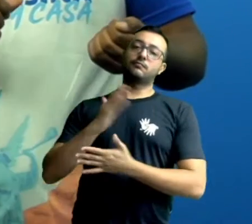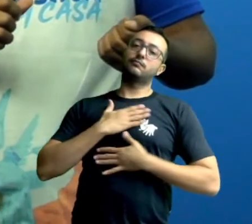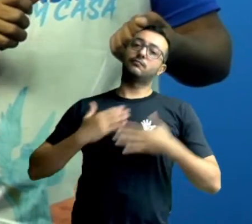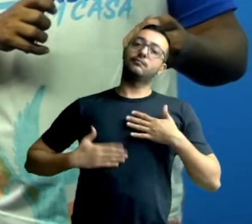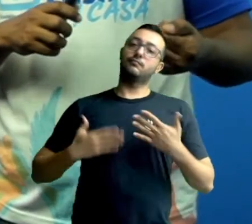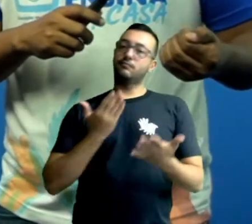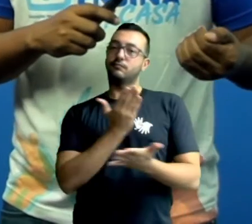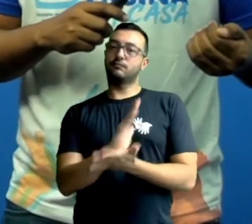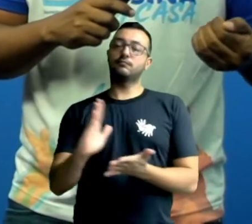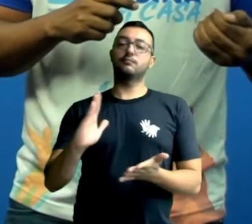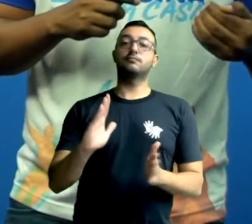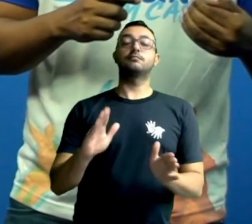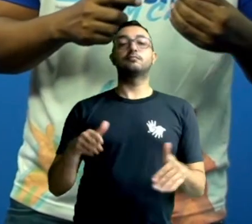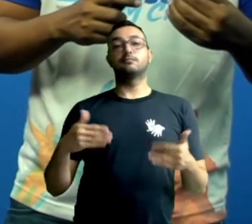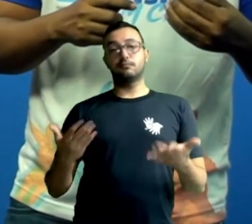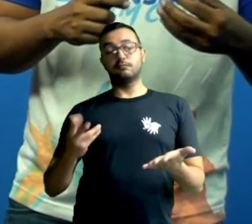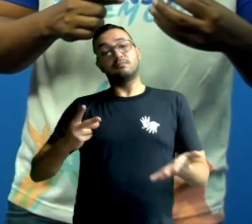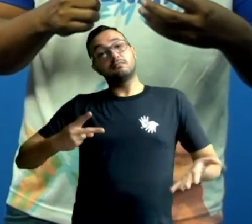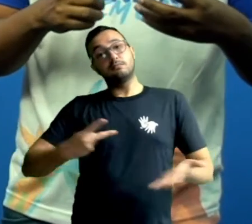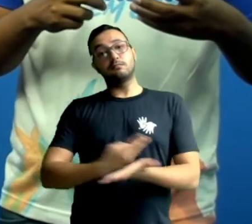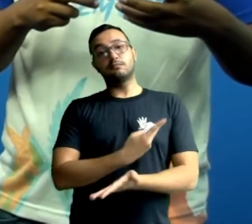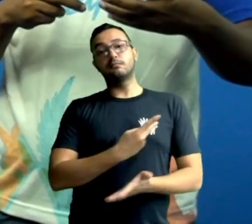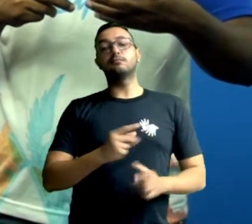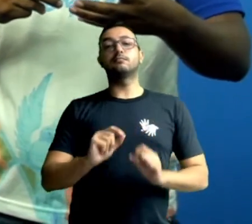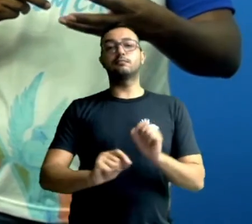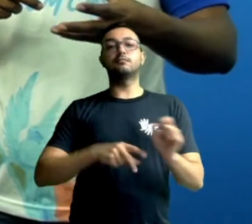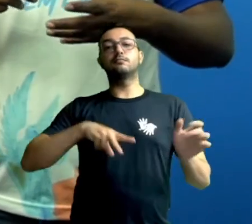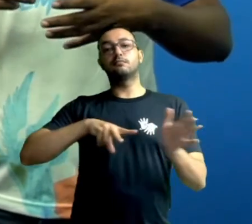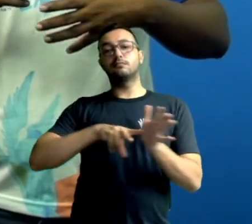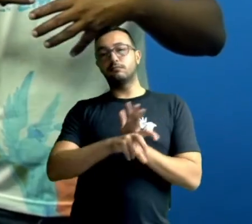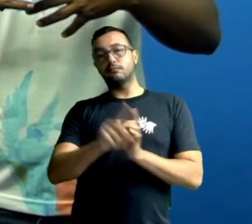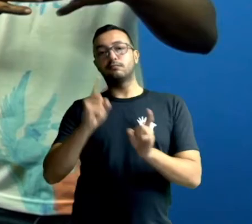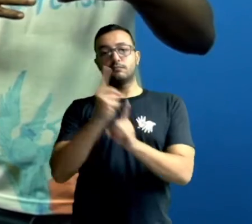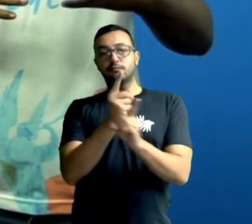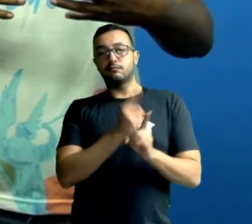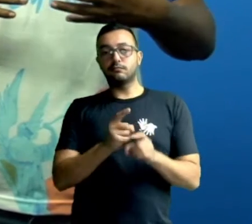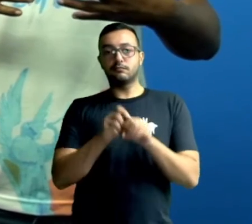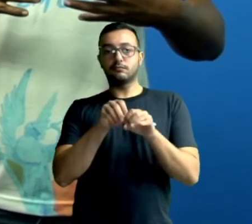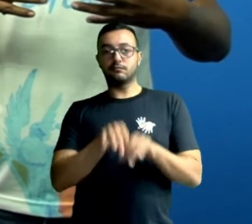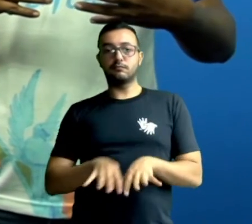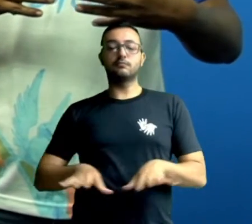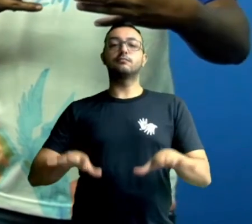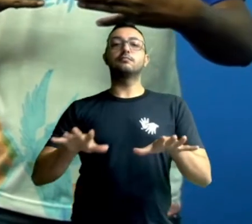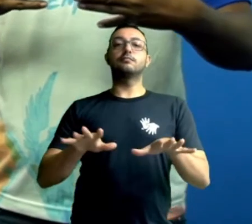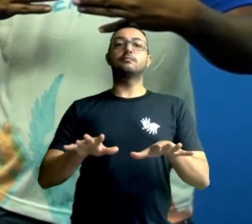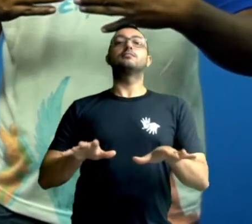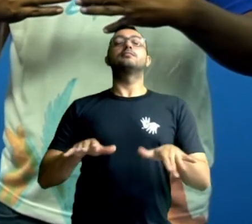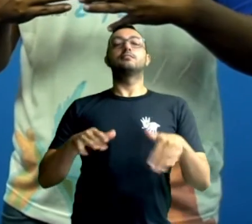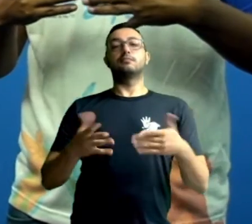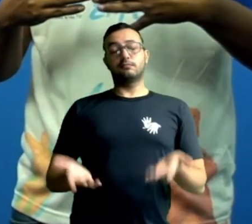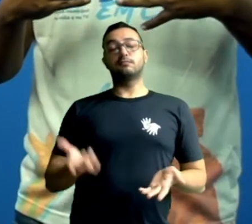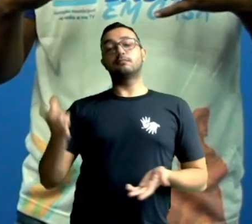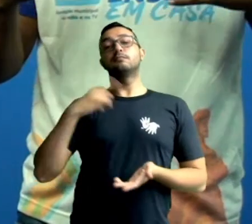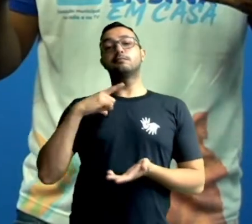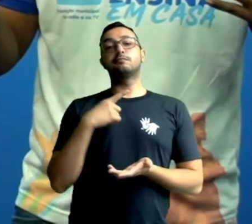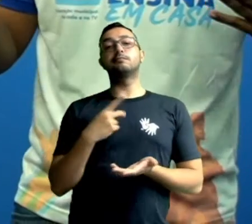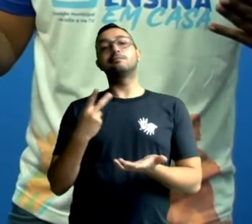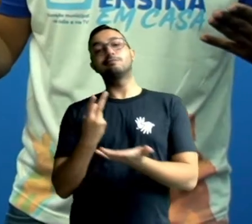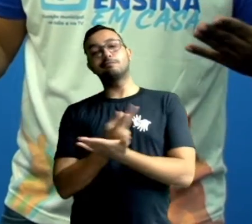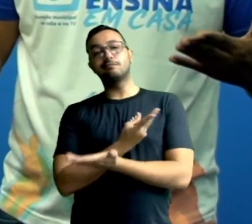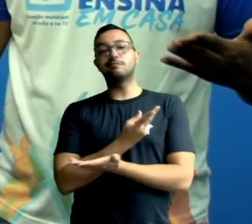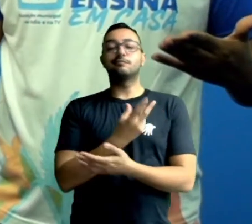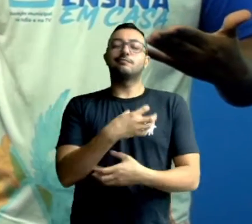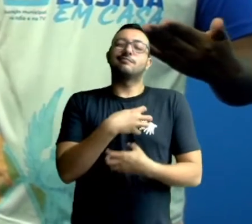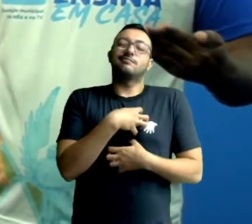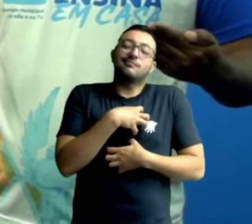organismo. E aí, quando isso acontece, com esse vírus identificado, esse vírus se espalha para o nosso organismo, nós temos sintomas gerais